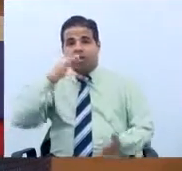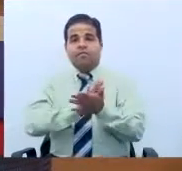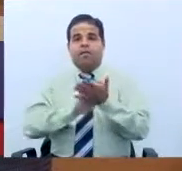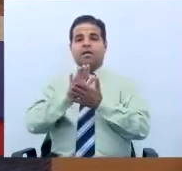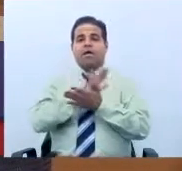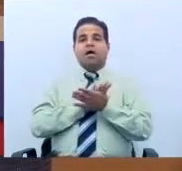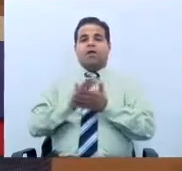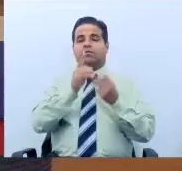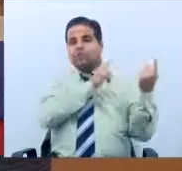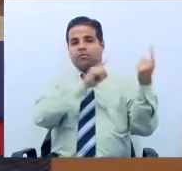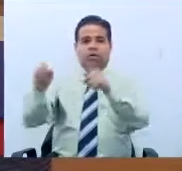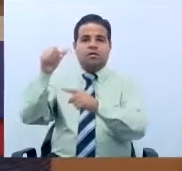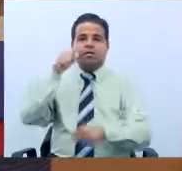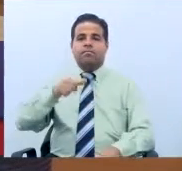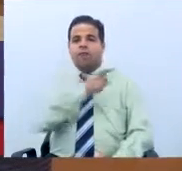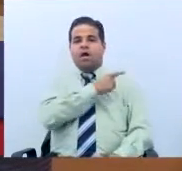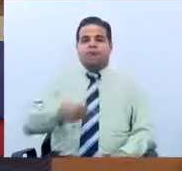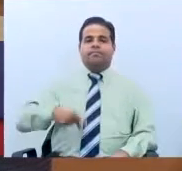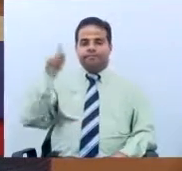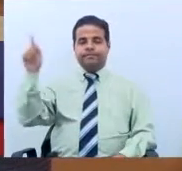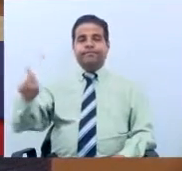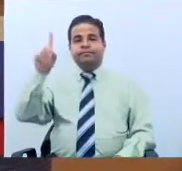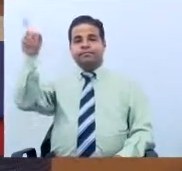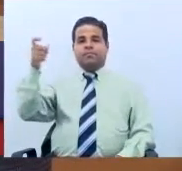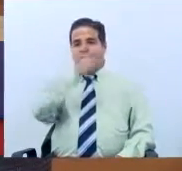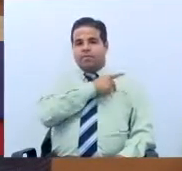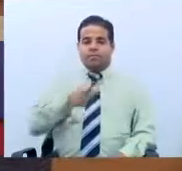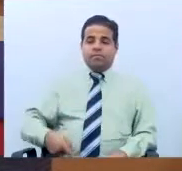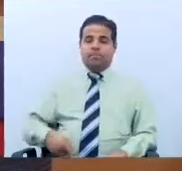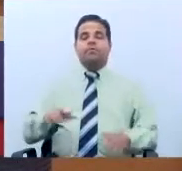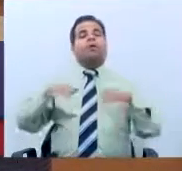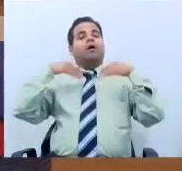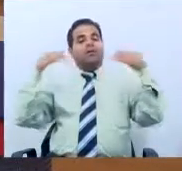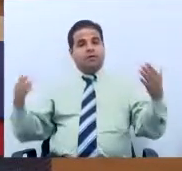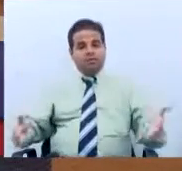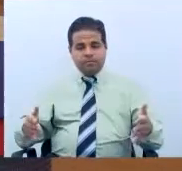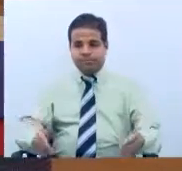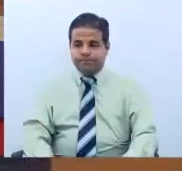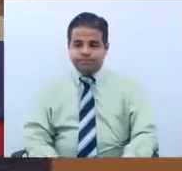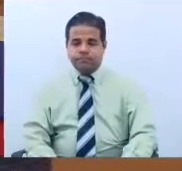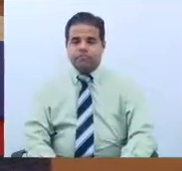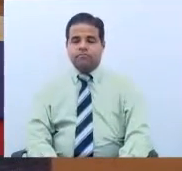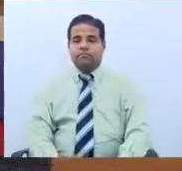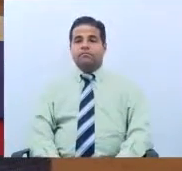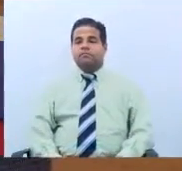contra a ex-presidente Dilma. Então, foi